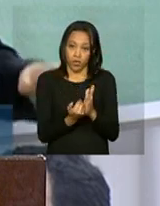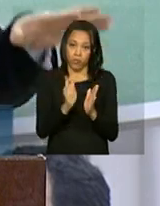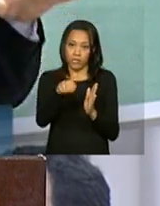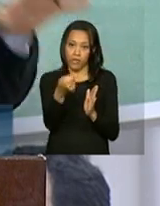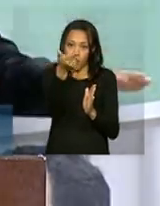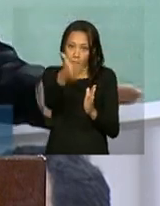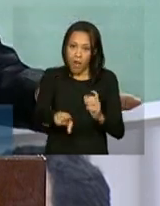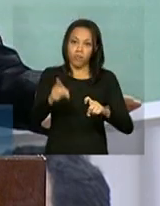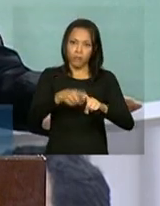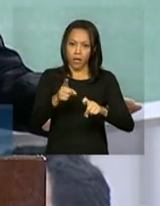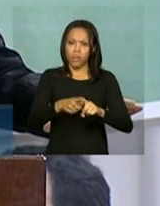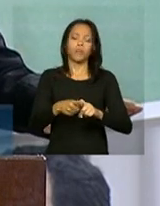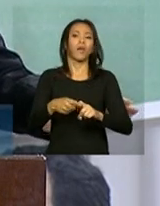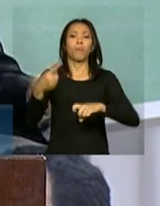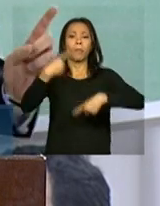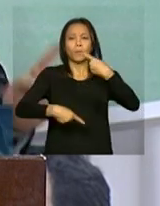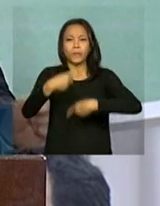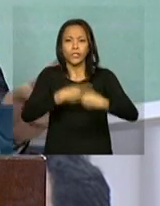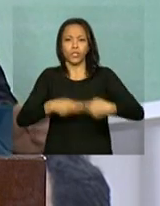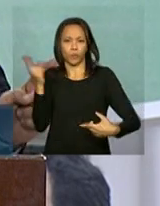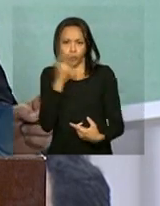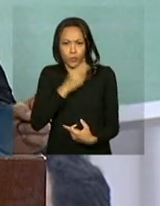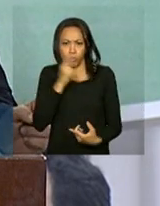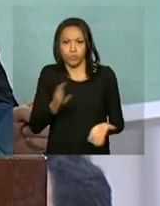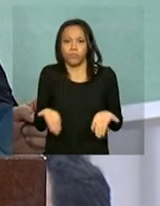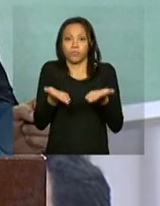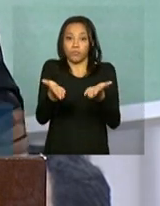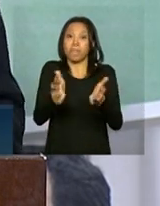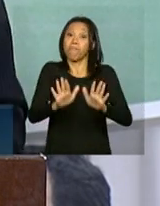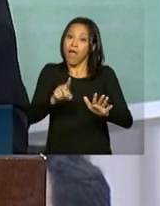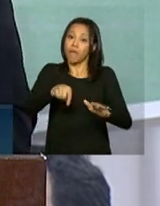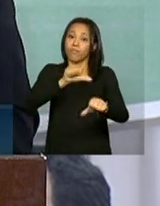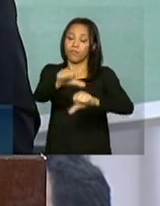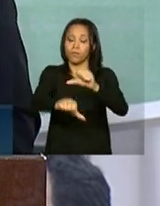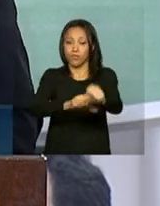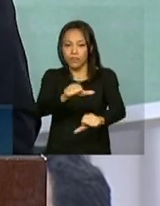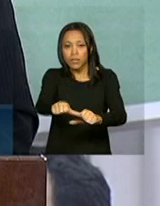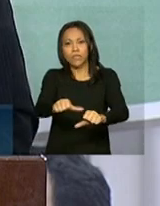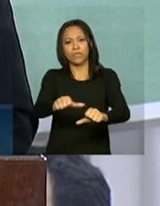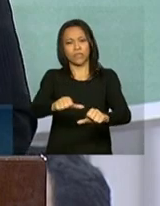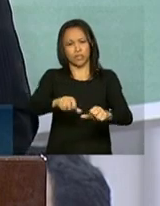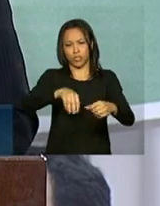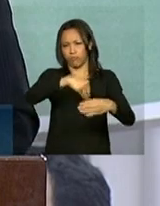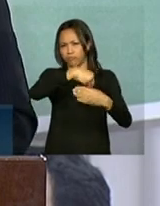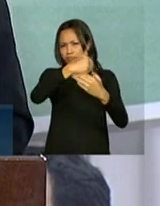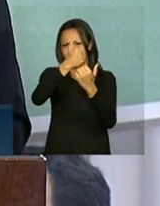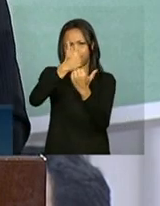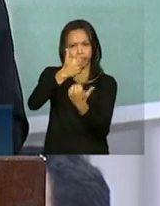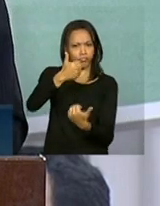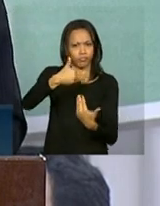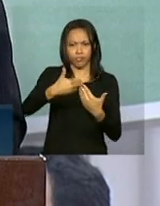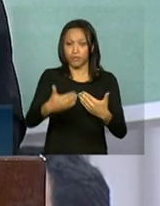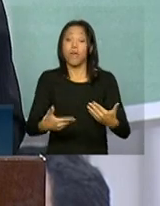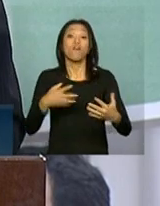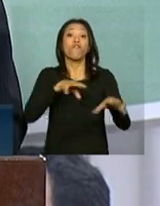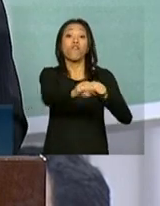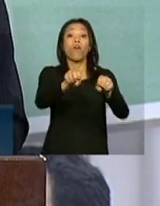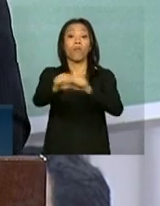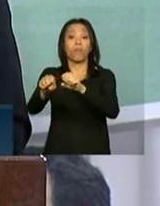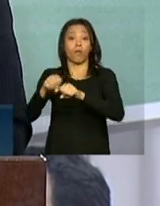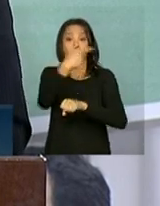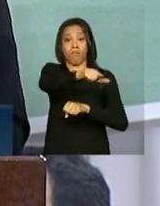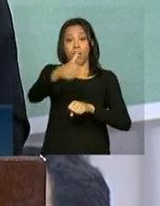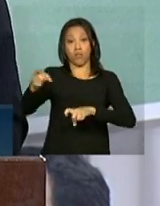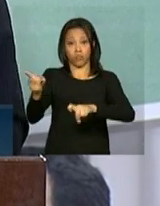uma política imediata de atenção básica, mas essa é a transição. A dimensão estruturante é o Brasil formar mais